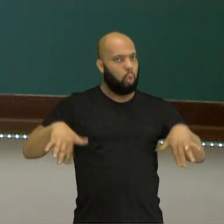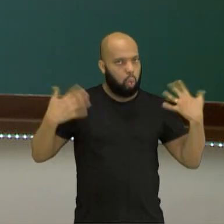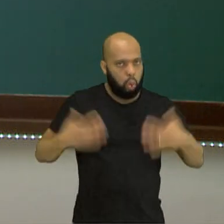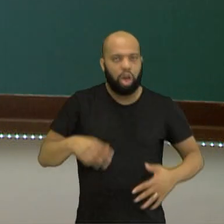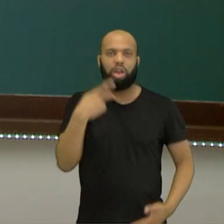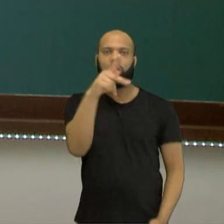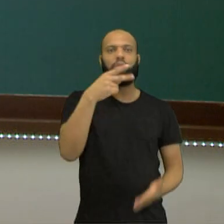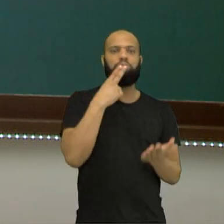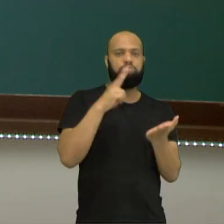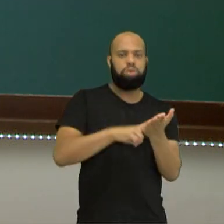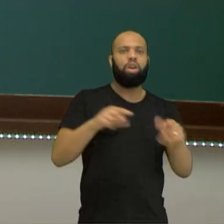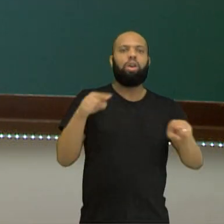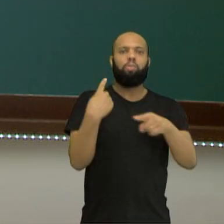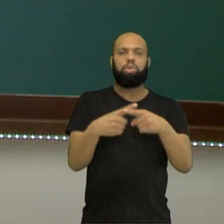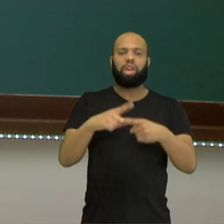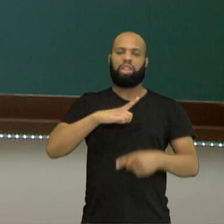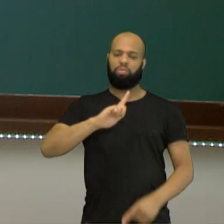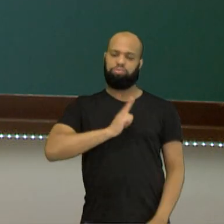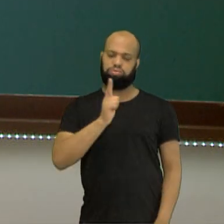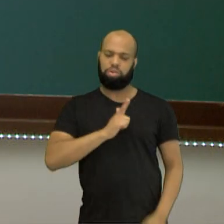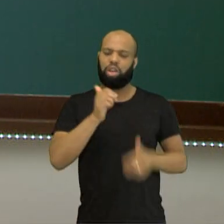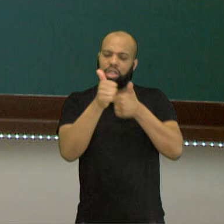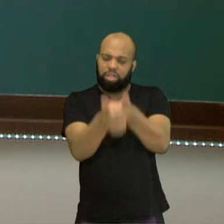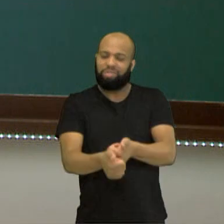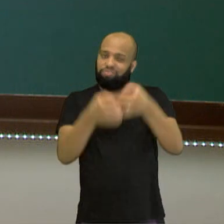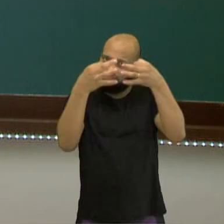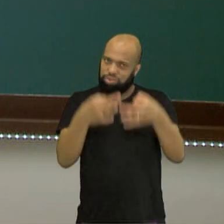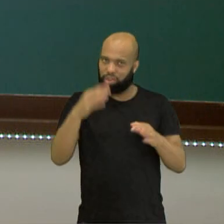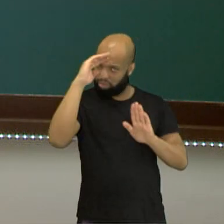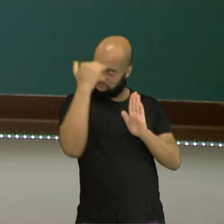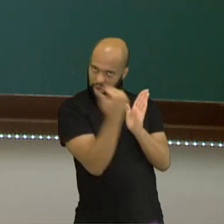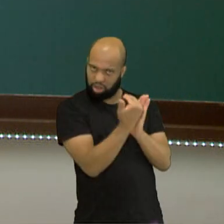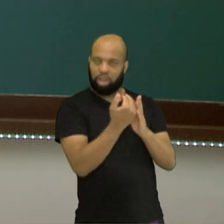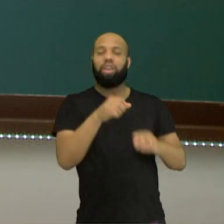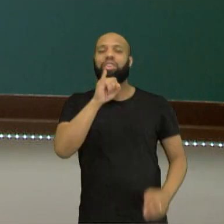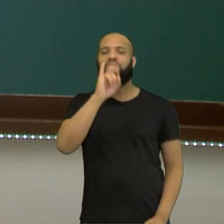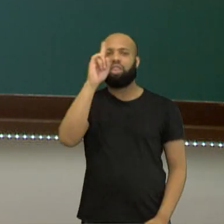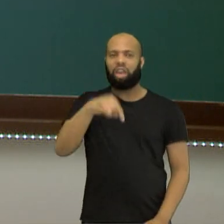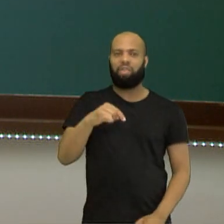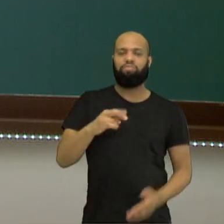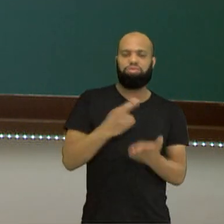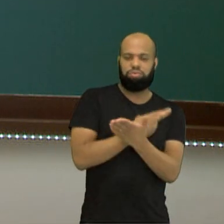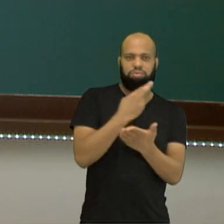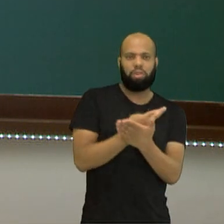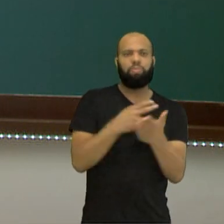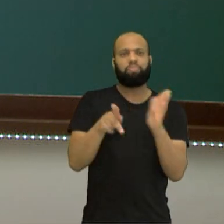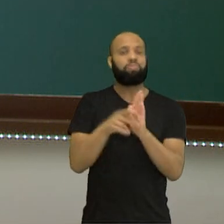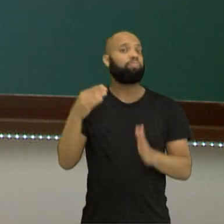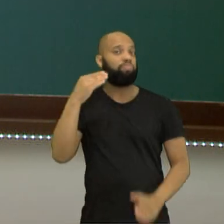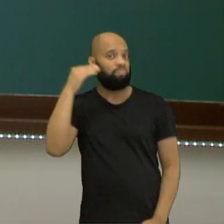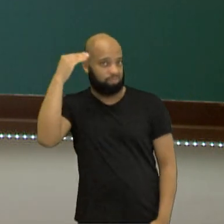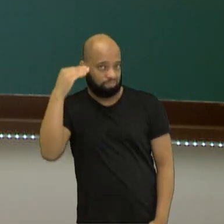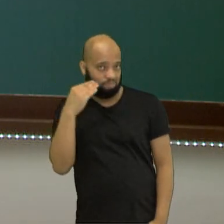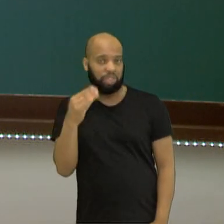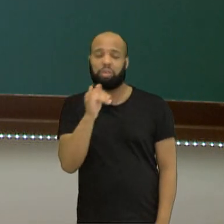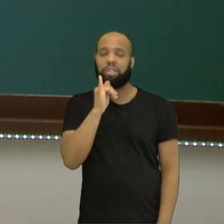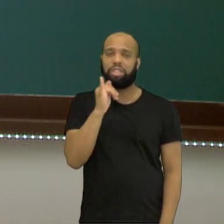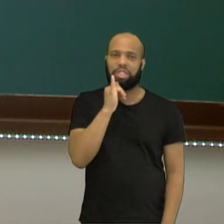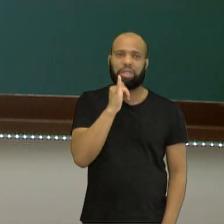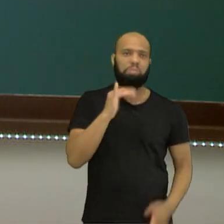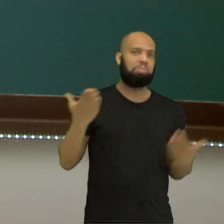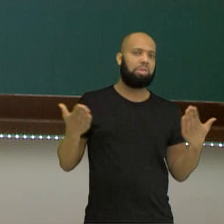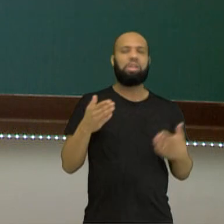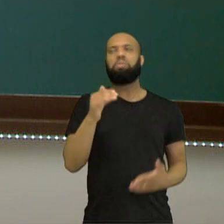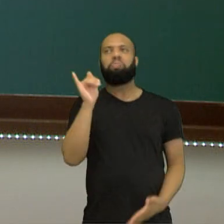A exigência da norma padrão, muito maior na sua carta. Se for uma revista para um público adolescente,